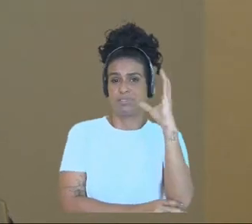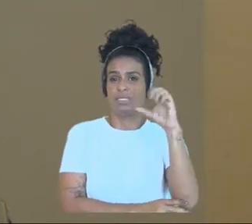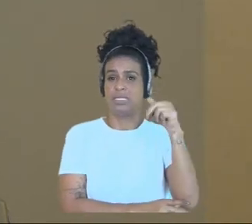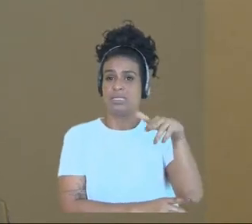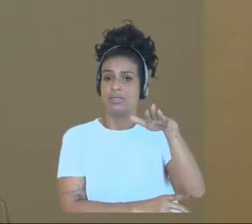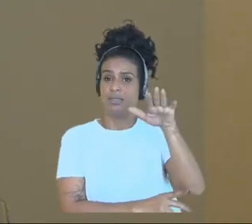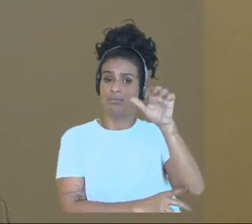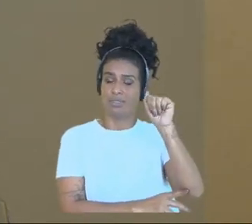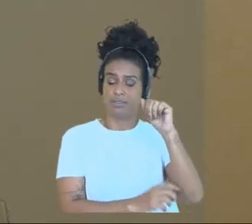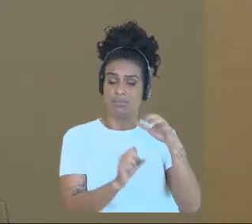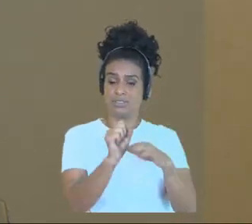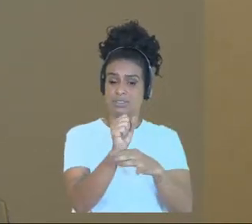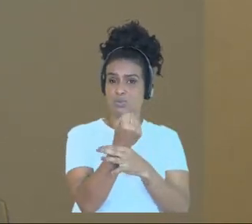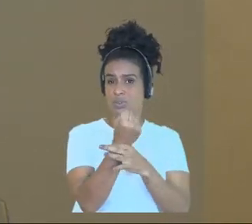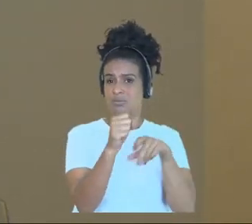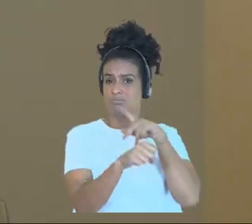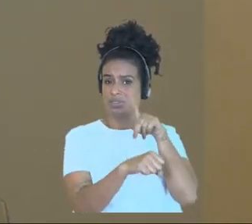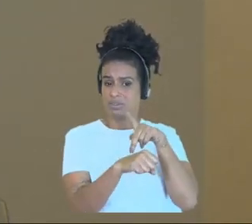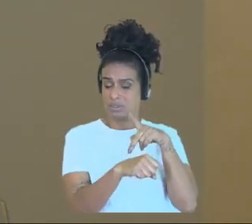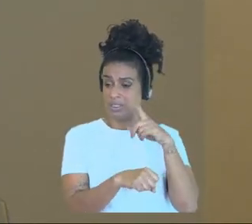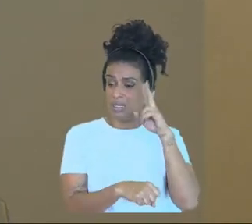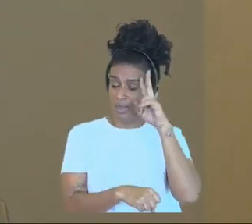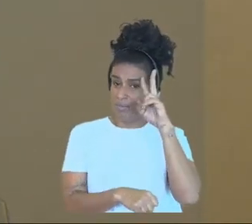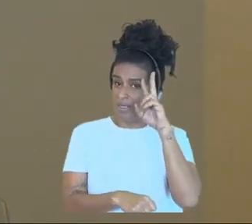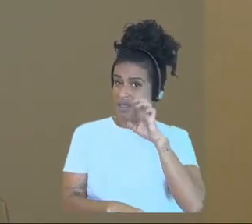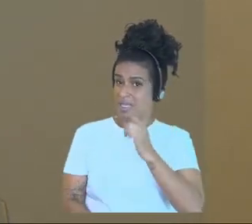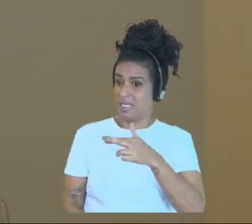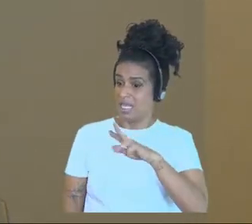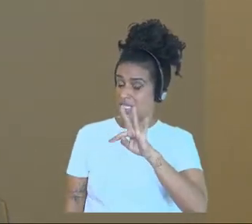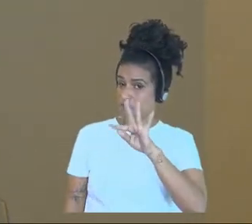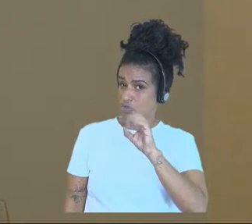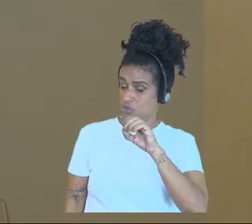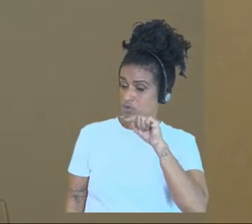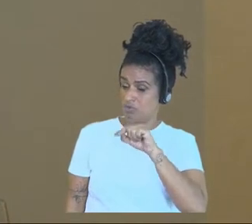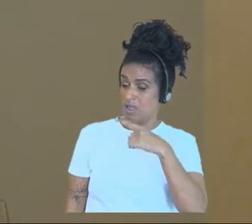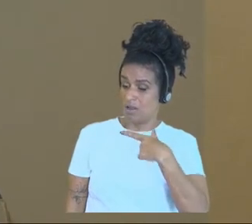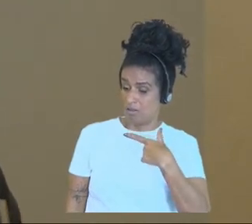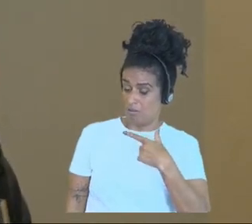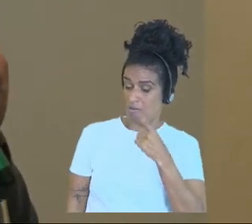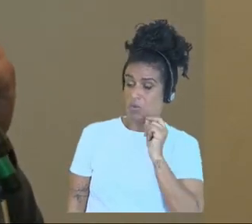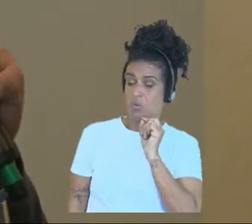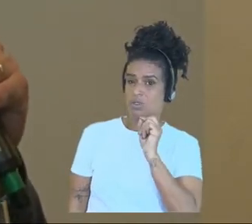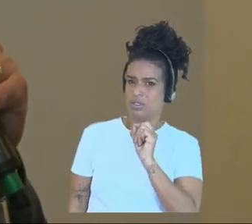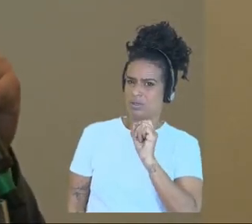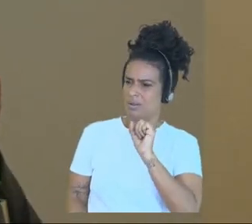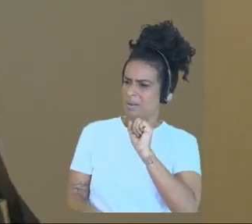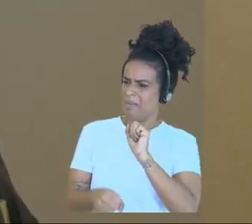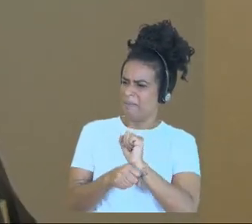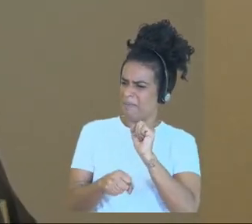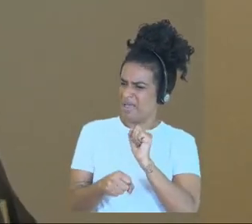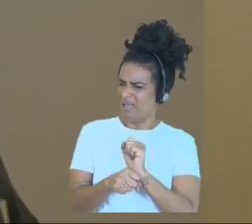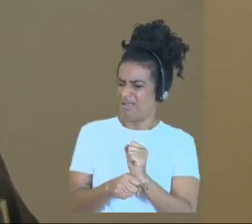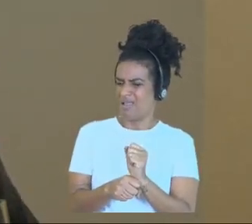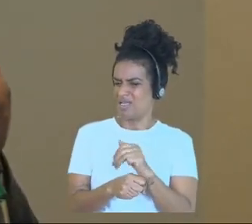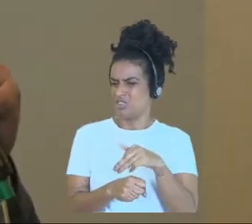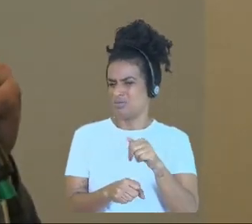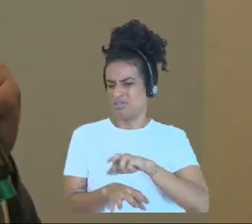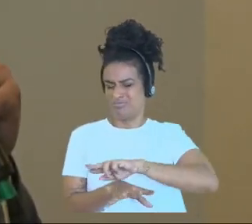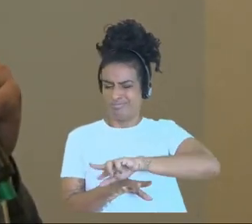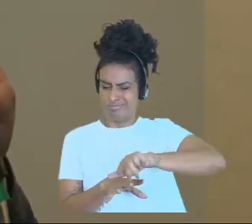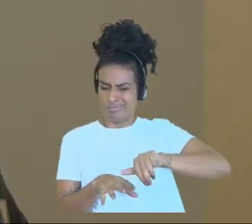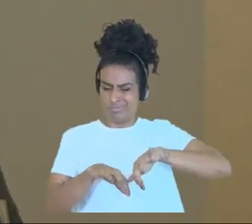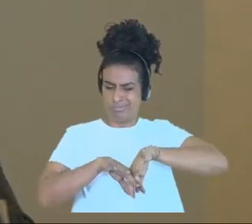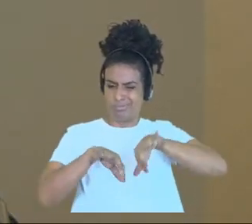segurança internacional. Não nos esqueçamos que foi Ernesto Araújo que disse numa reunião do Conselho de Segurança: vamos parar de falar em multilateralismo, porque é uma